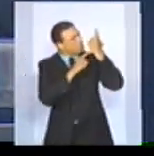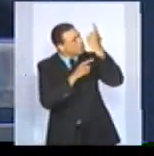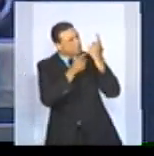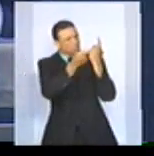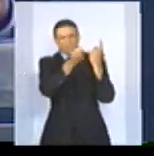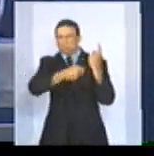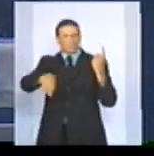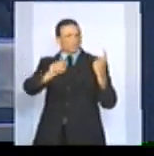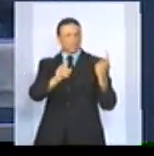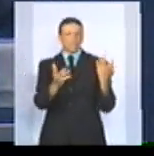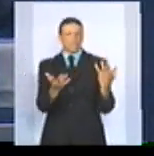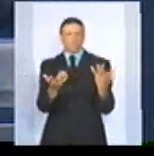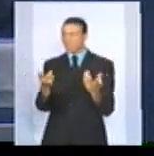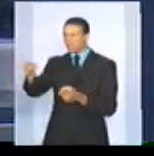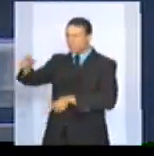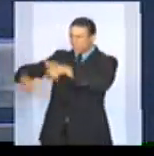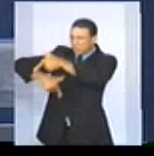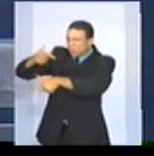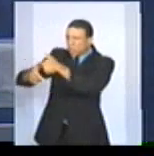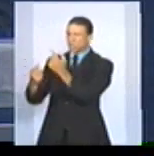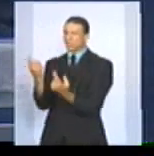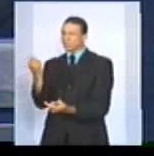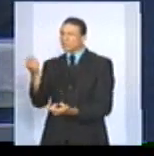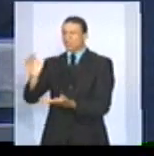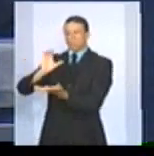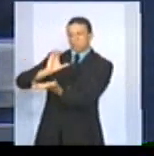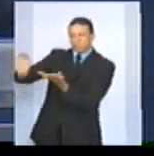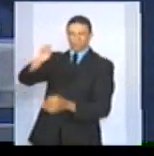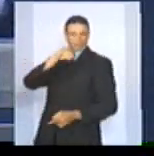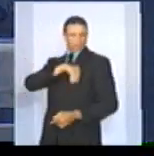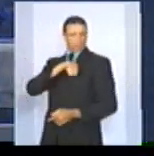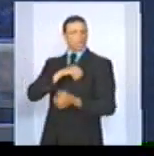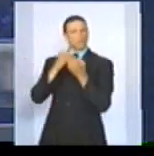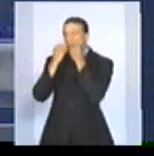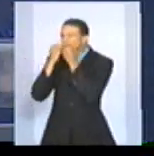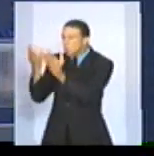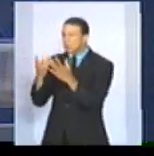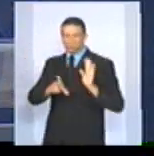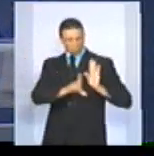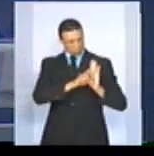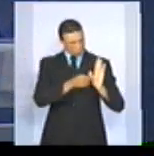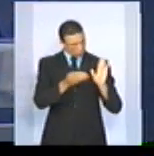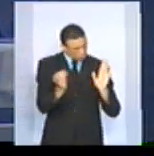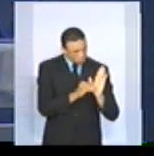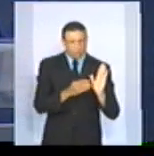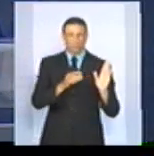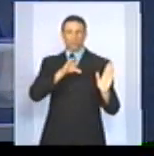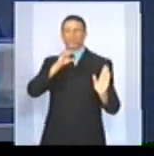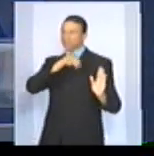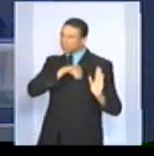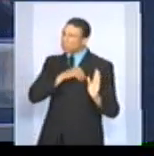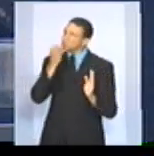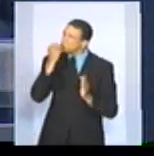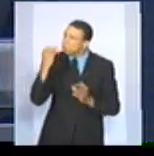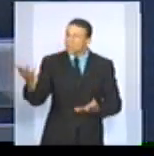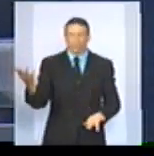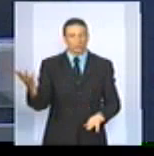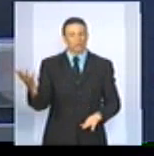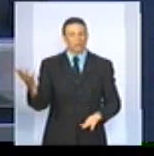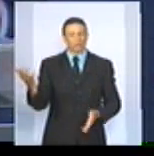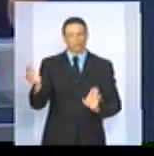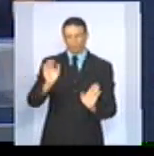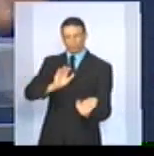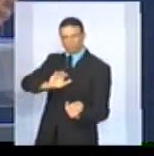ganham e muito nessa situação nessa nessa lei que tá colocada outra questão